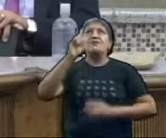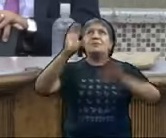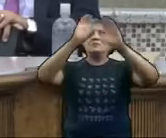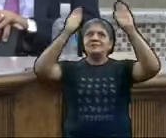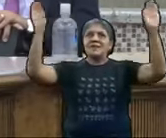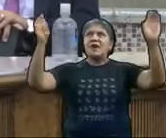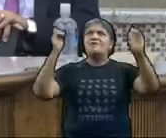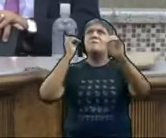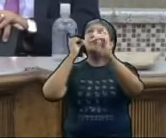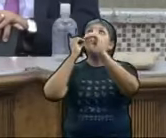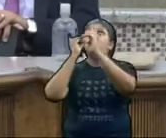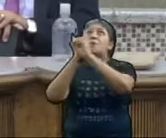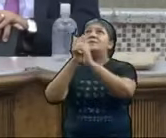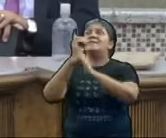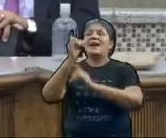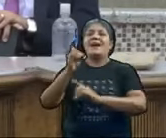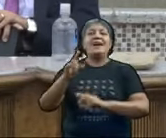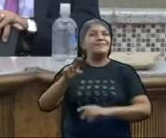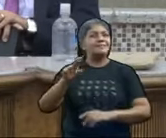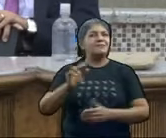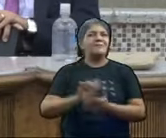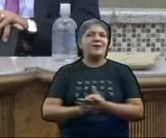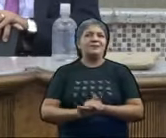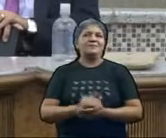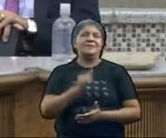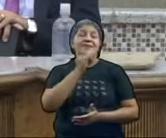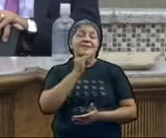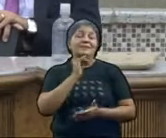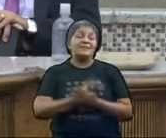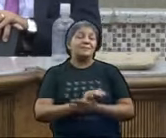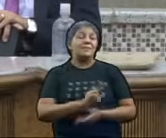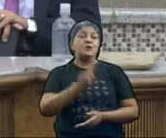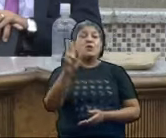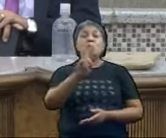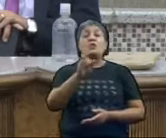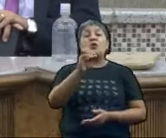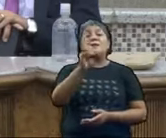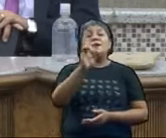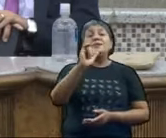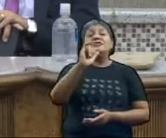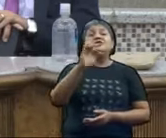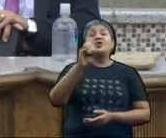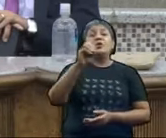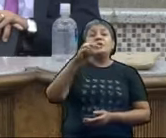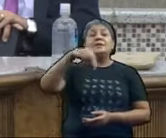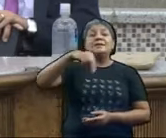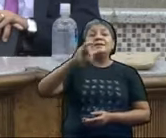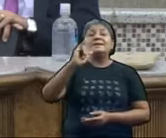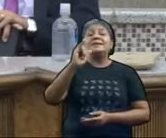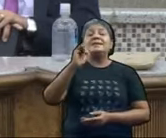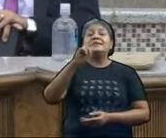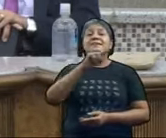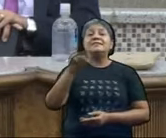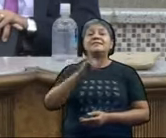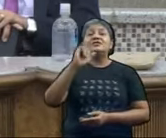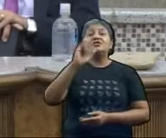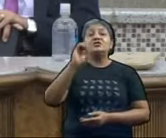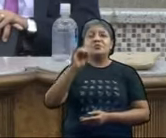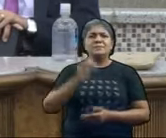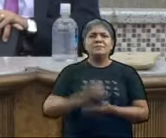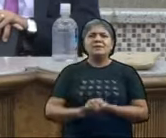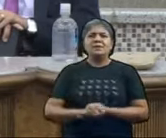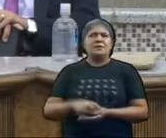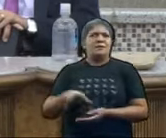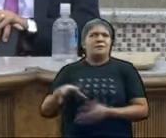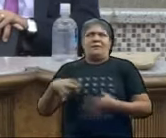Dionísio, Dâmaris, e alguns poucos chegaram e disseram, nós queremos abraçar Jesus. Aleluia, bendito seja